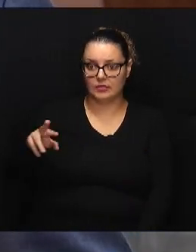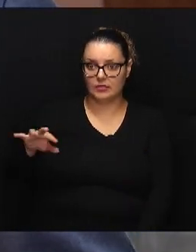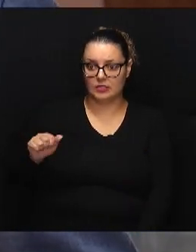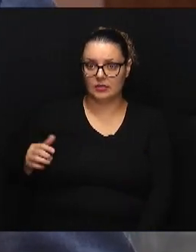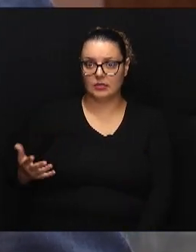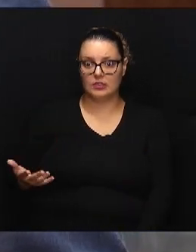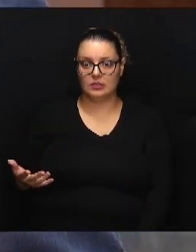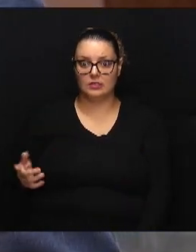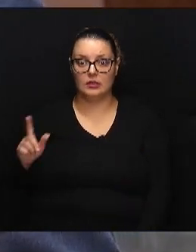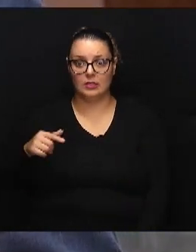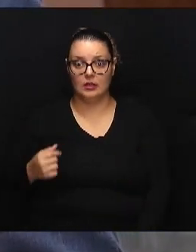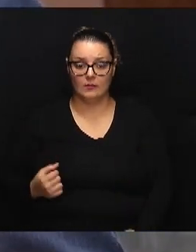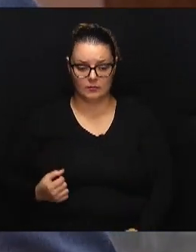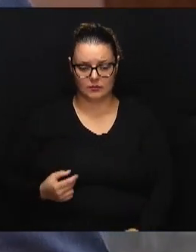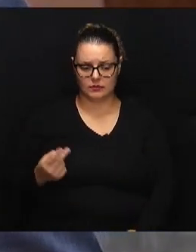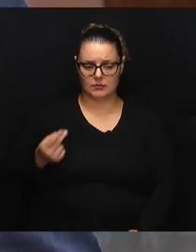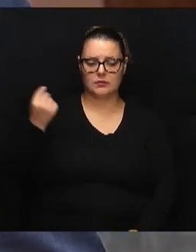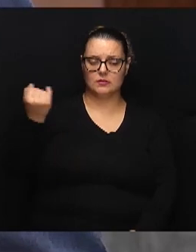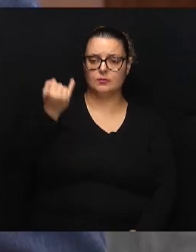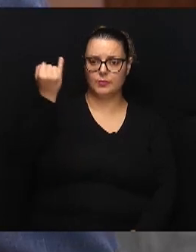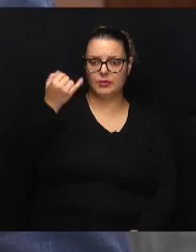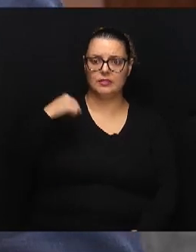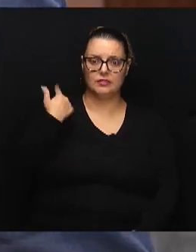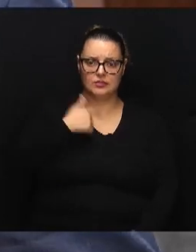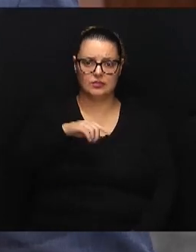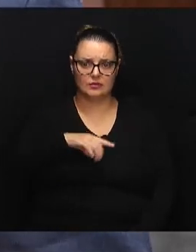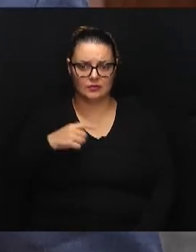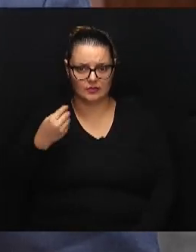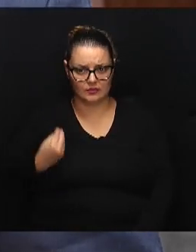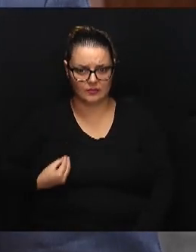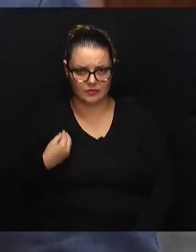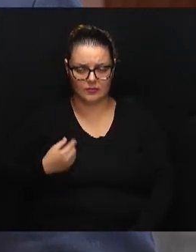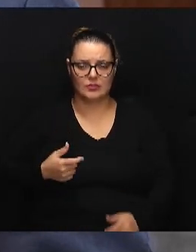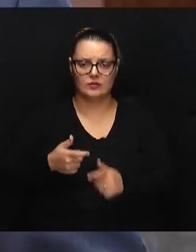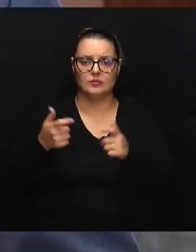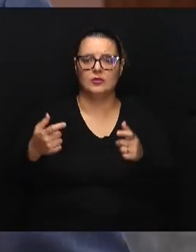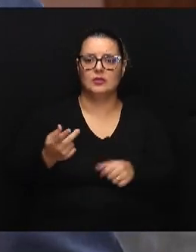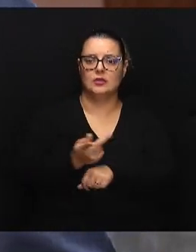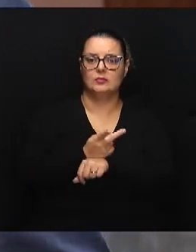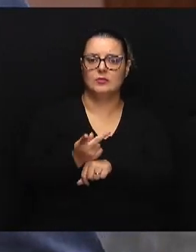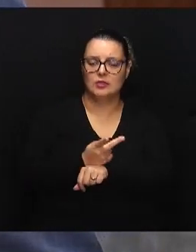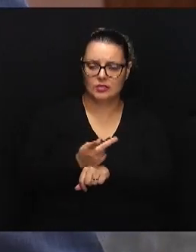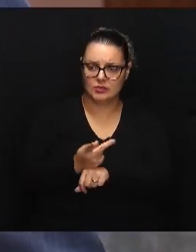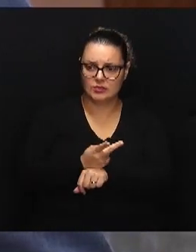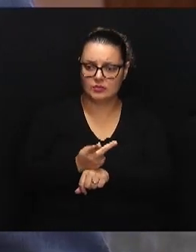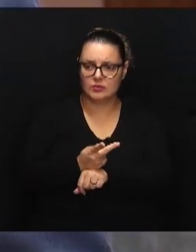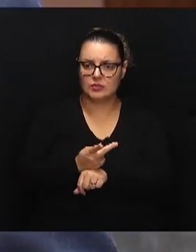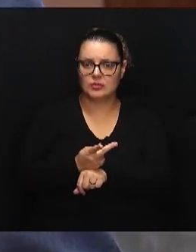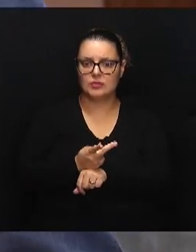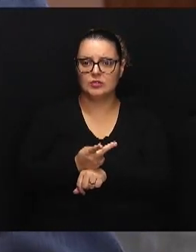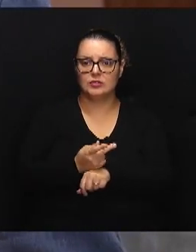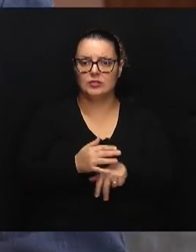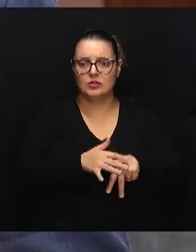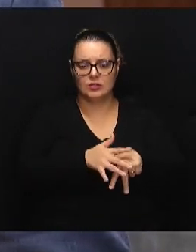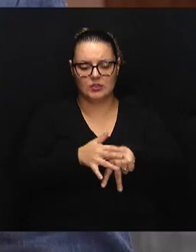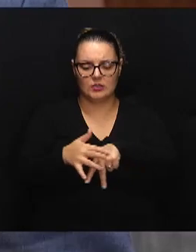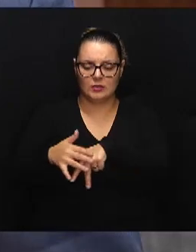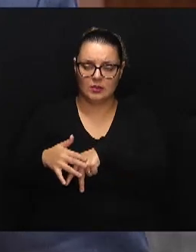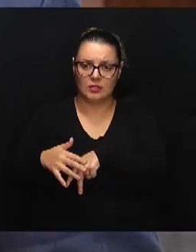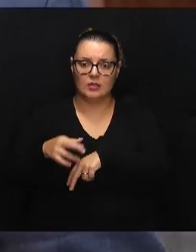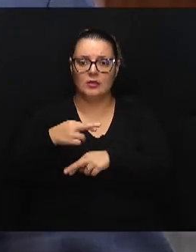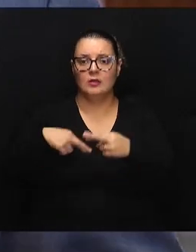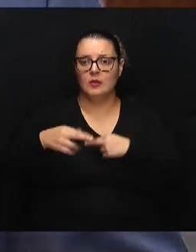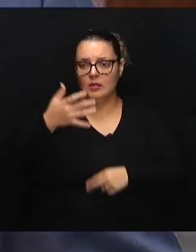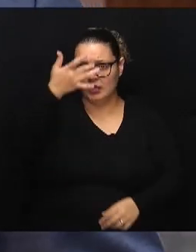Nós sabemos que vivemos tempos hoje com uma grande procura de pacientes nas questões da